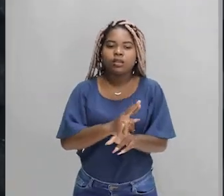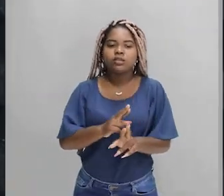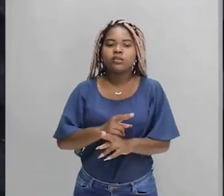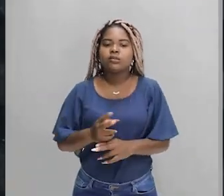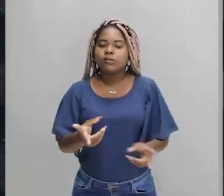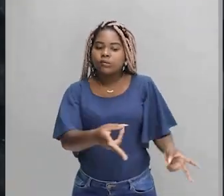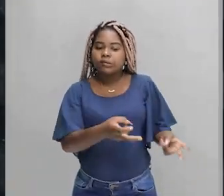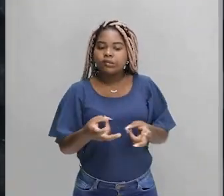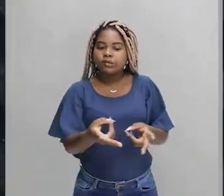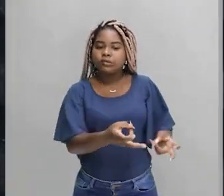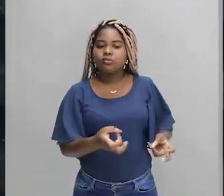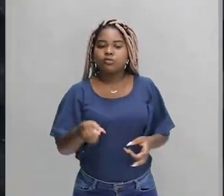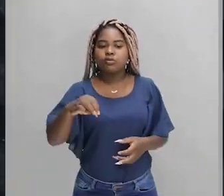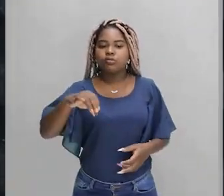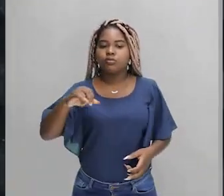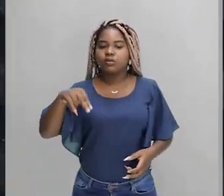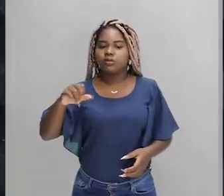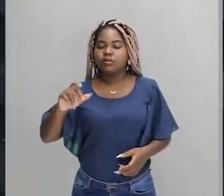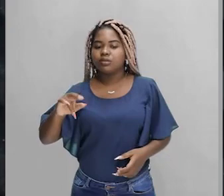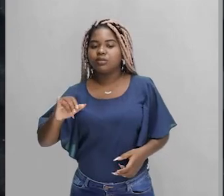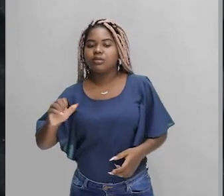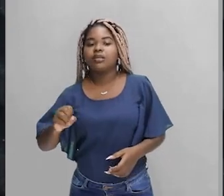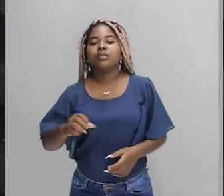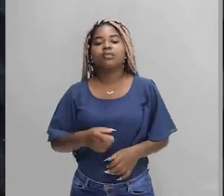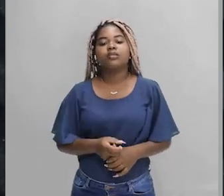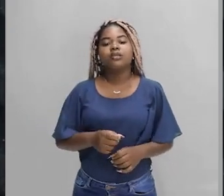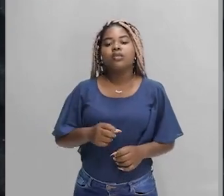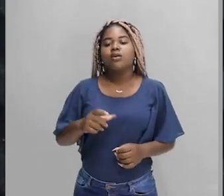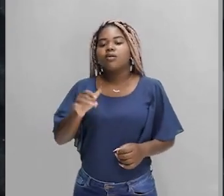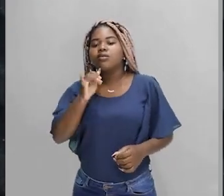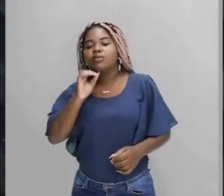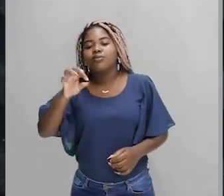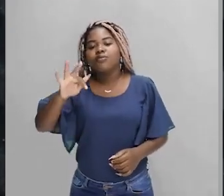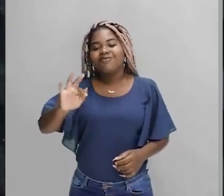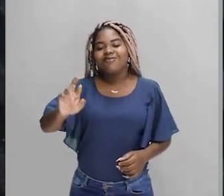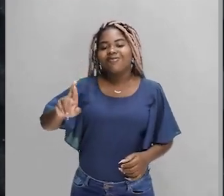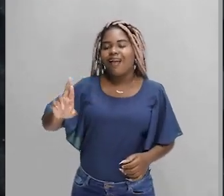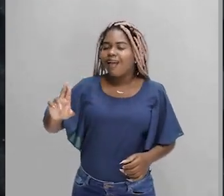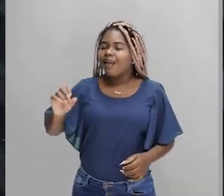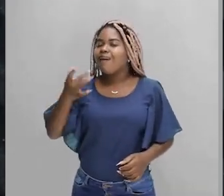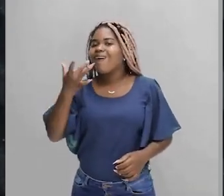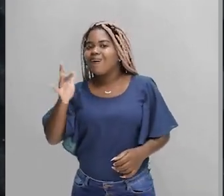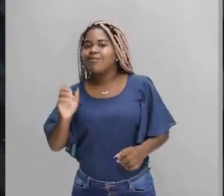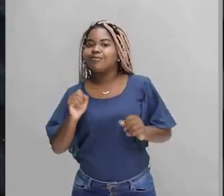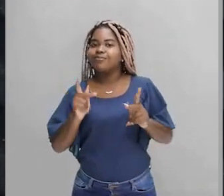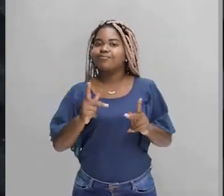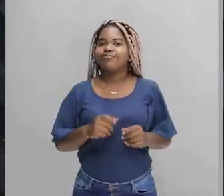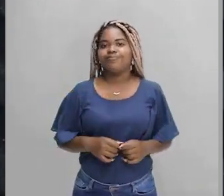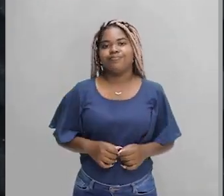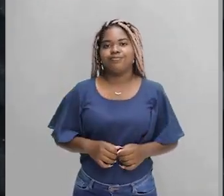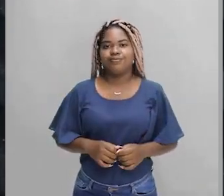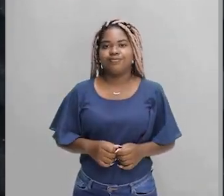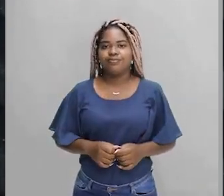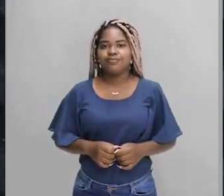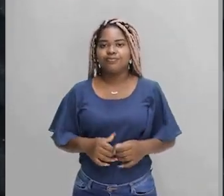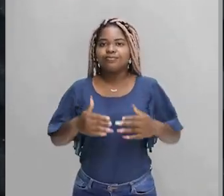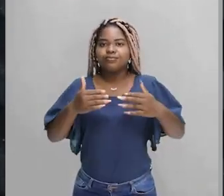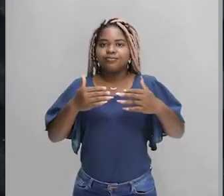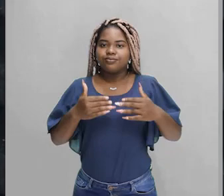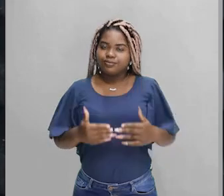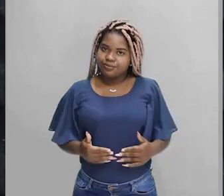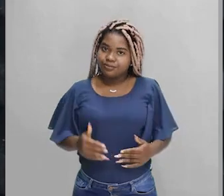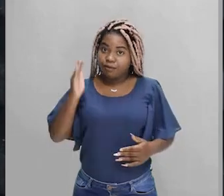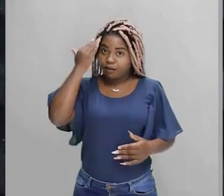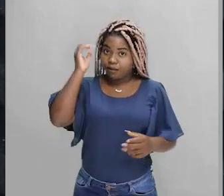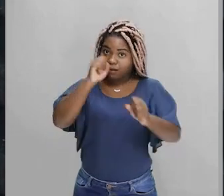minerais metálicos, como ferro, ouro, prata, dentre outros aí. Beleza? Ó,